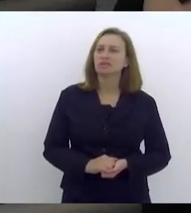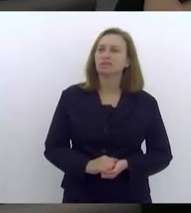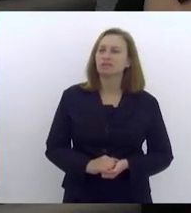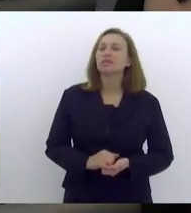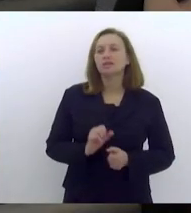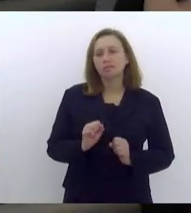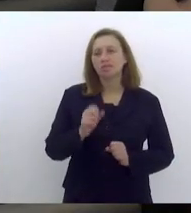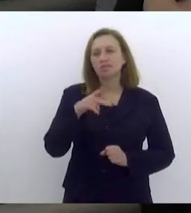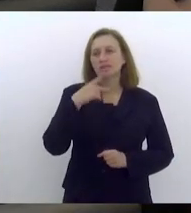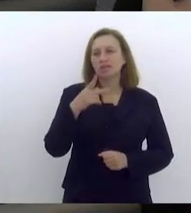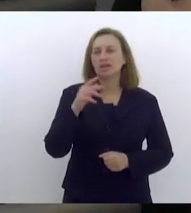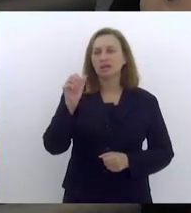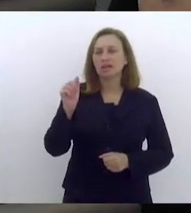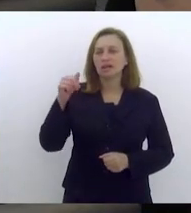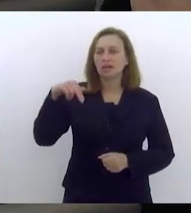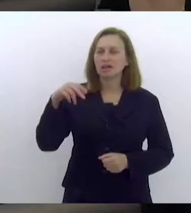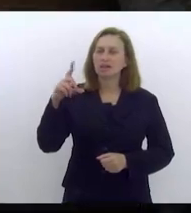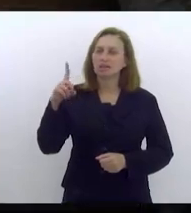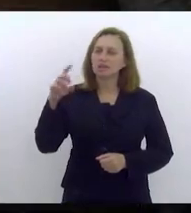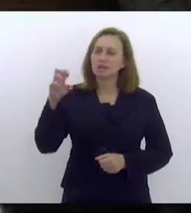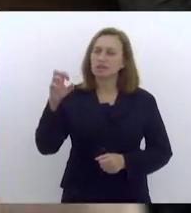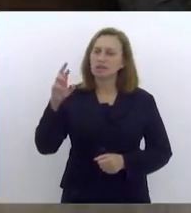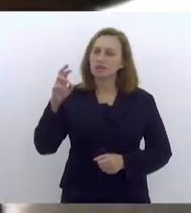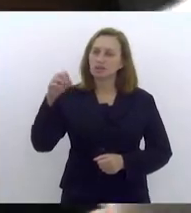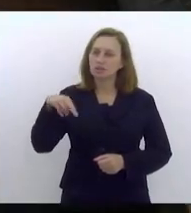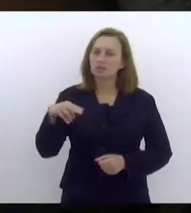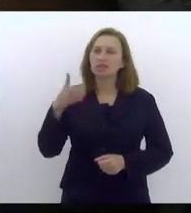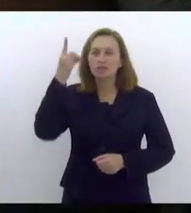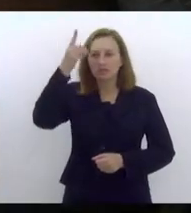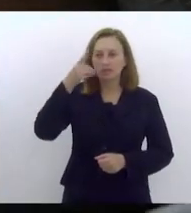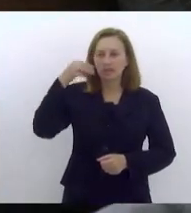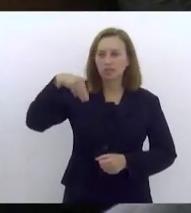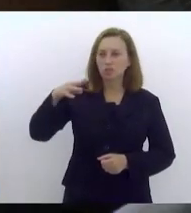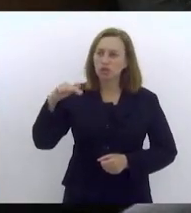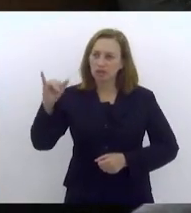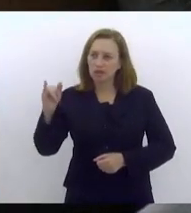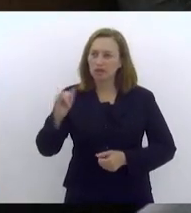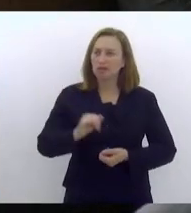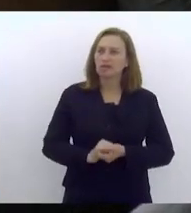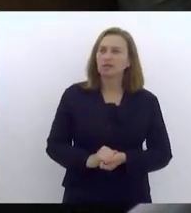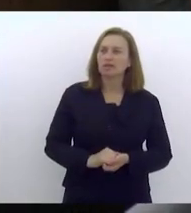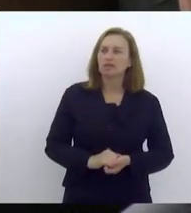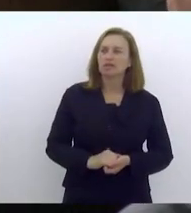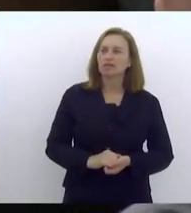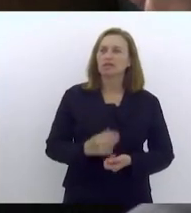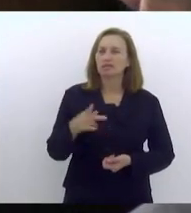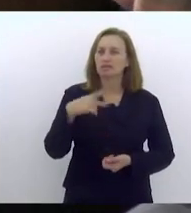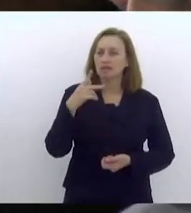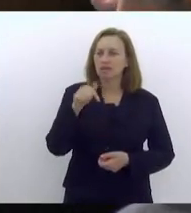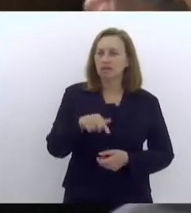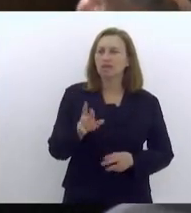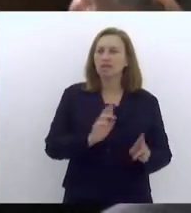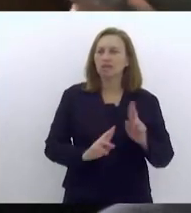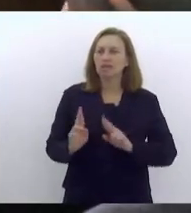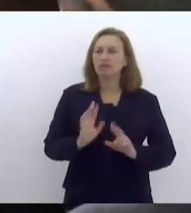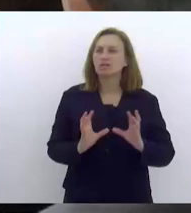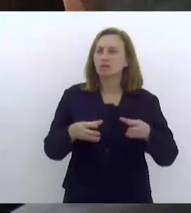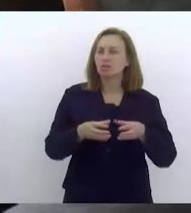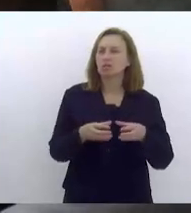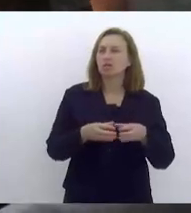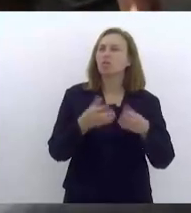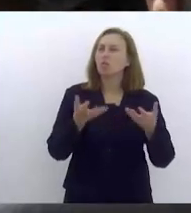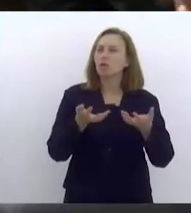Pode falar, Anderson. Senhor presidente, o deputado Munir Neto aqui acabou de dar uma satisfação aqui com relação à comissão. Quero